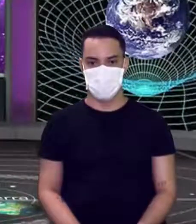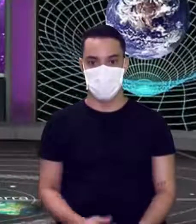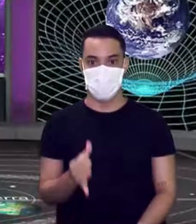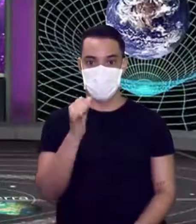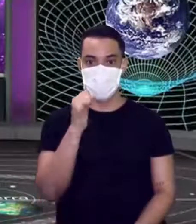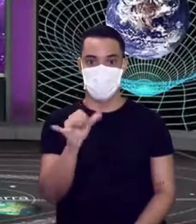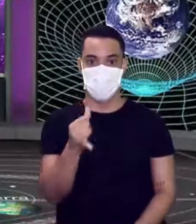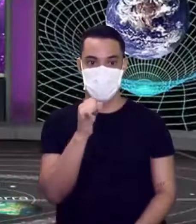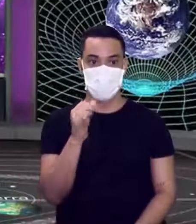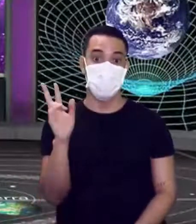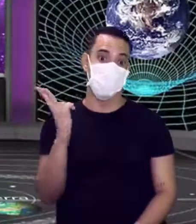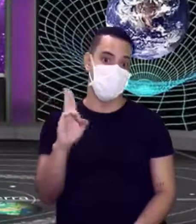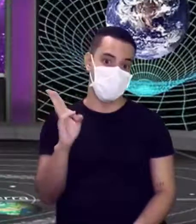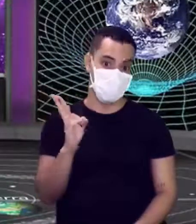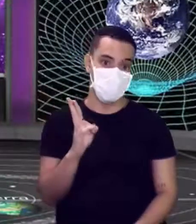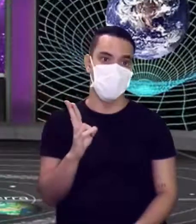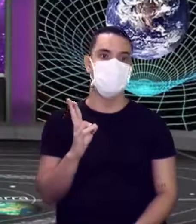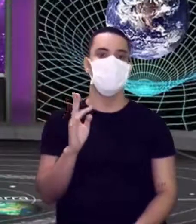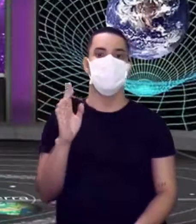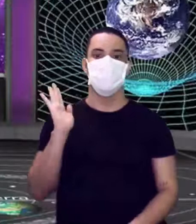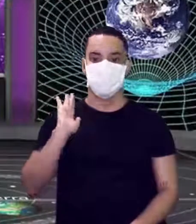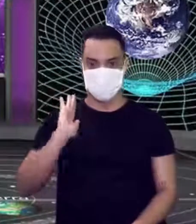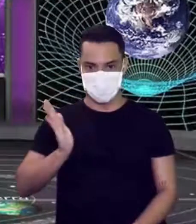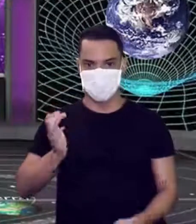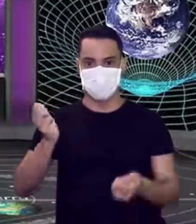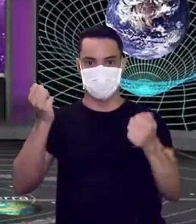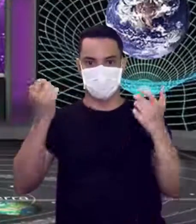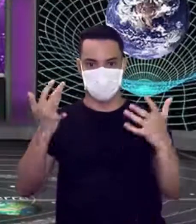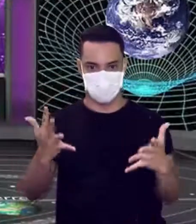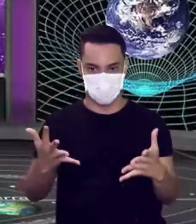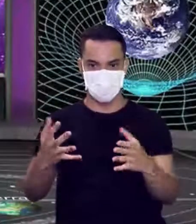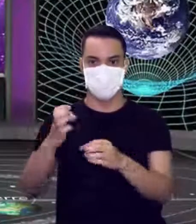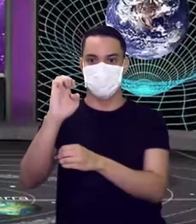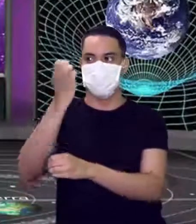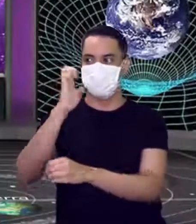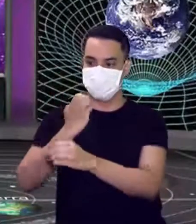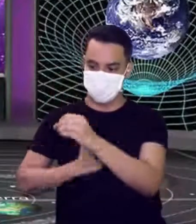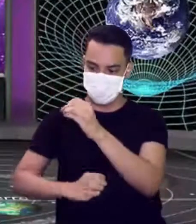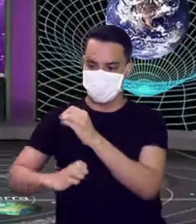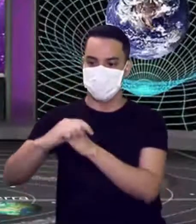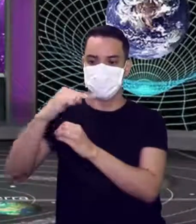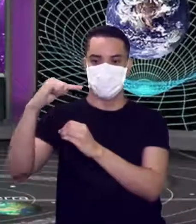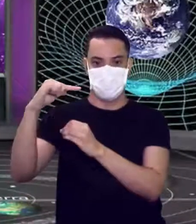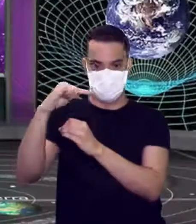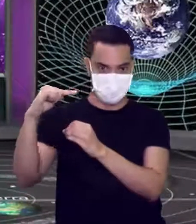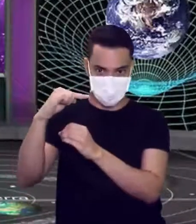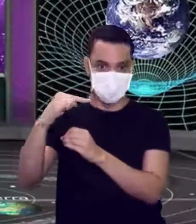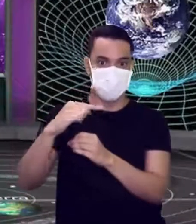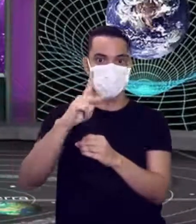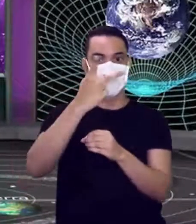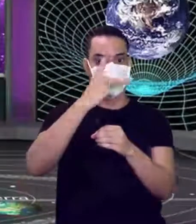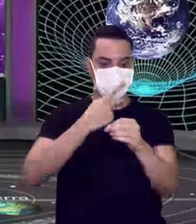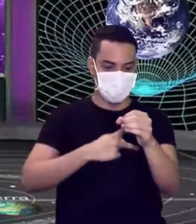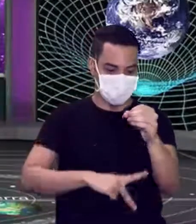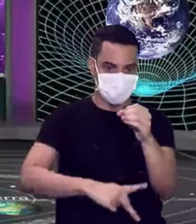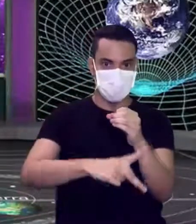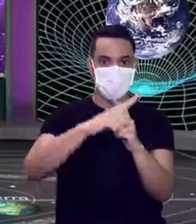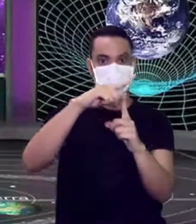Quem são? São os elétrons, a gente vai representar com negativo. E os prótons nós vamos representar